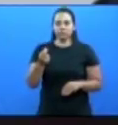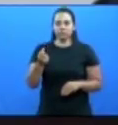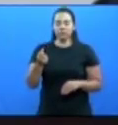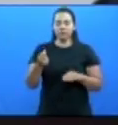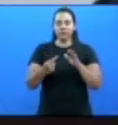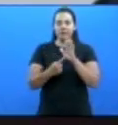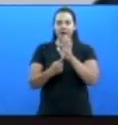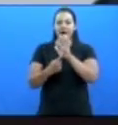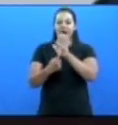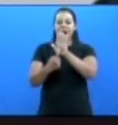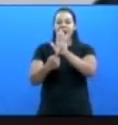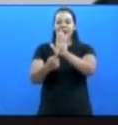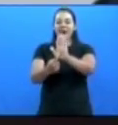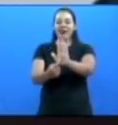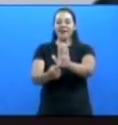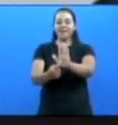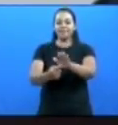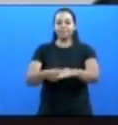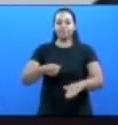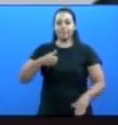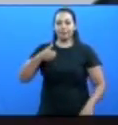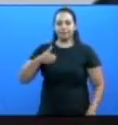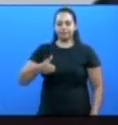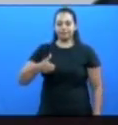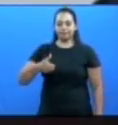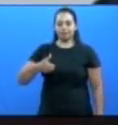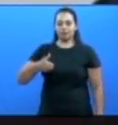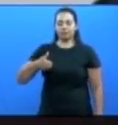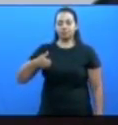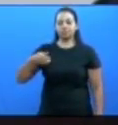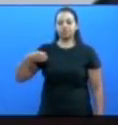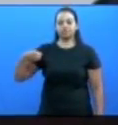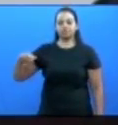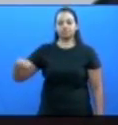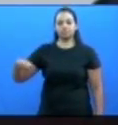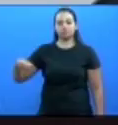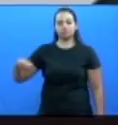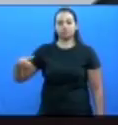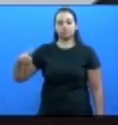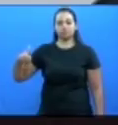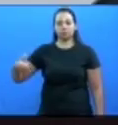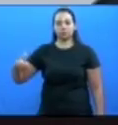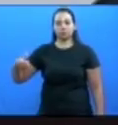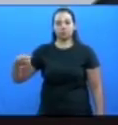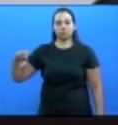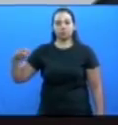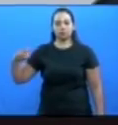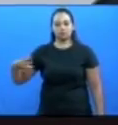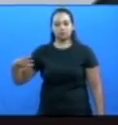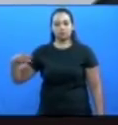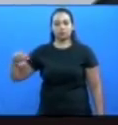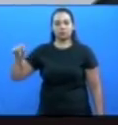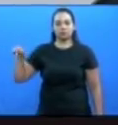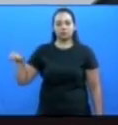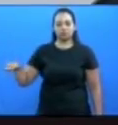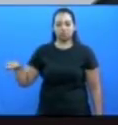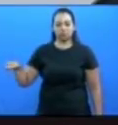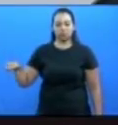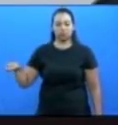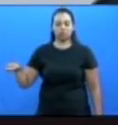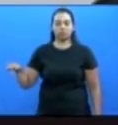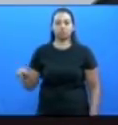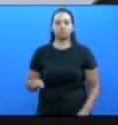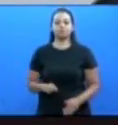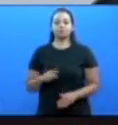que são as emendas do número 1137 ao número 1156. Apenas para